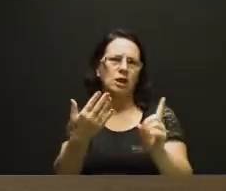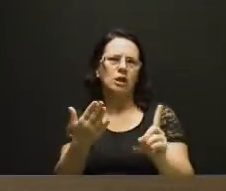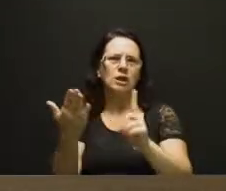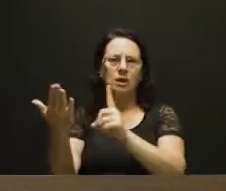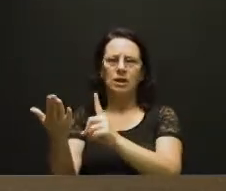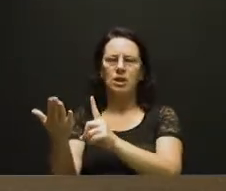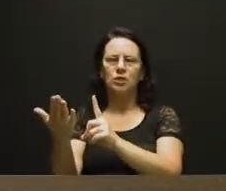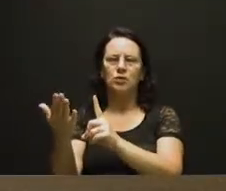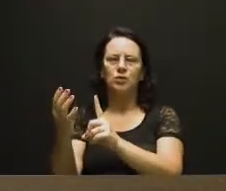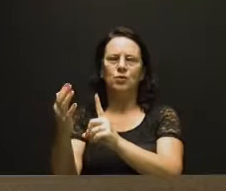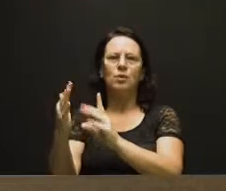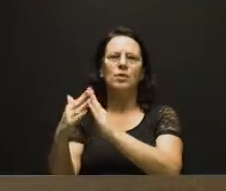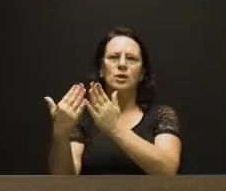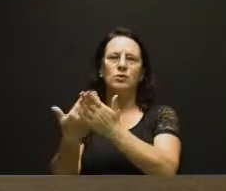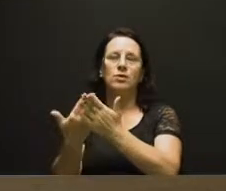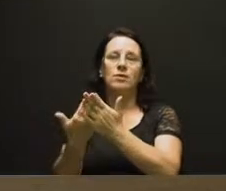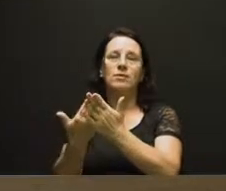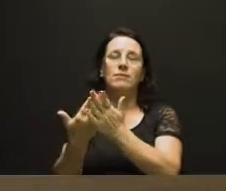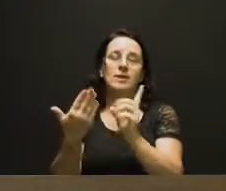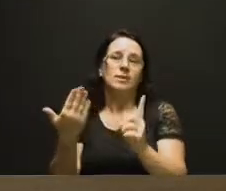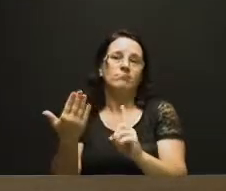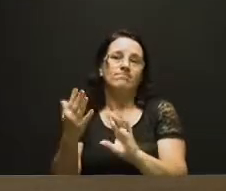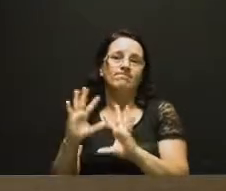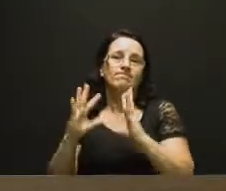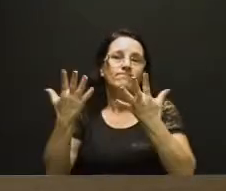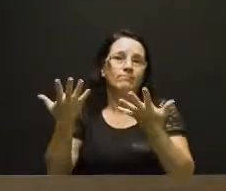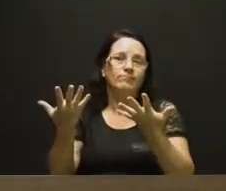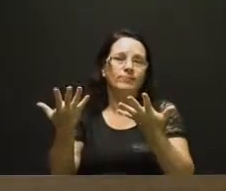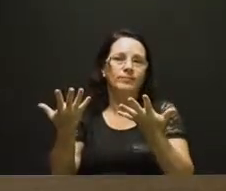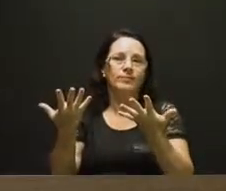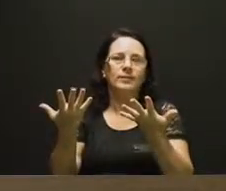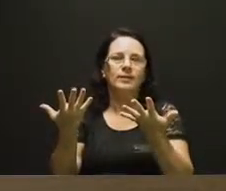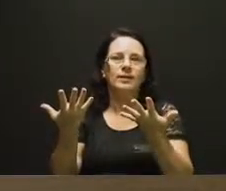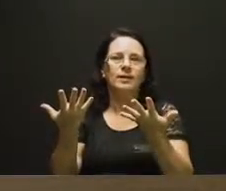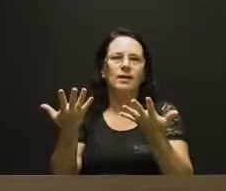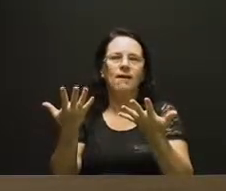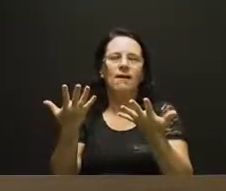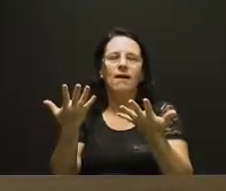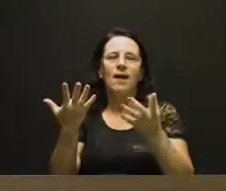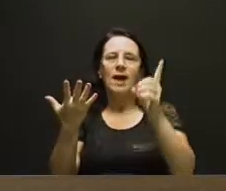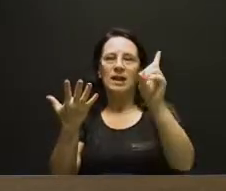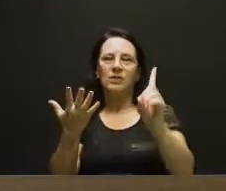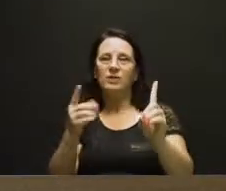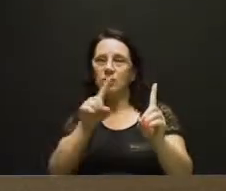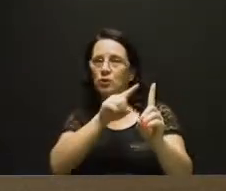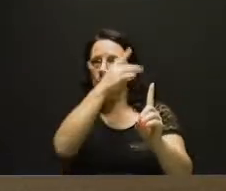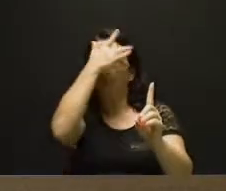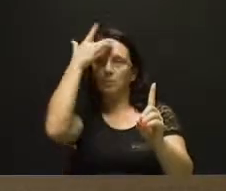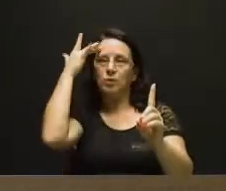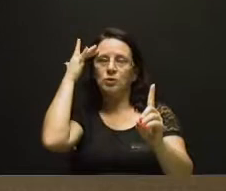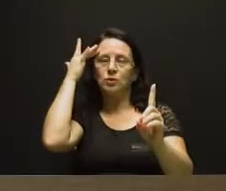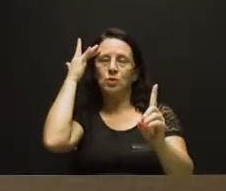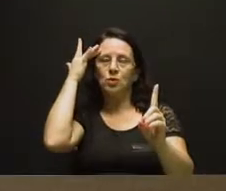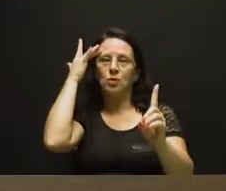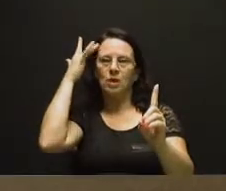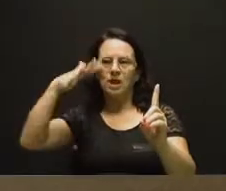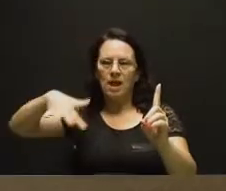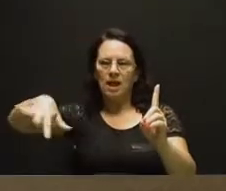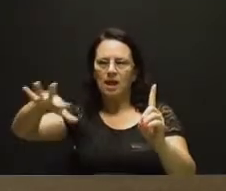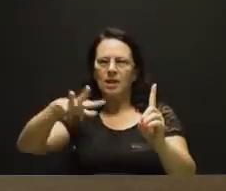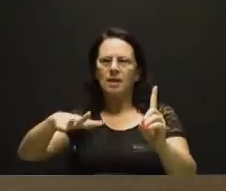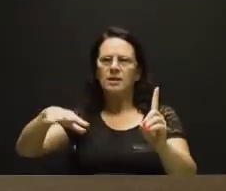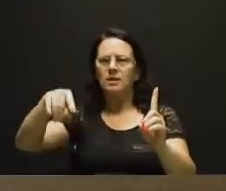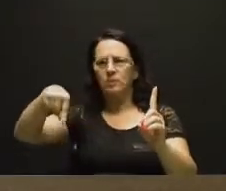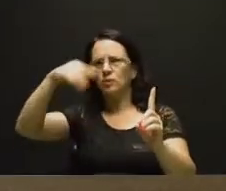matriculado mas ele vai ter que se adaptar ao meio e hoje a gente sabe que a deficiência não está mais na pessoa está no meio pela convenção da onu